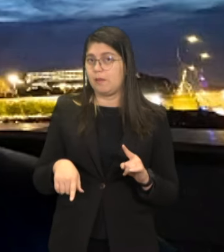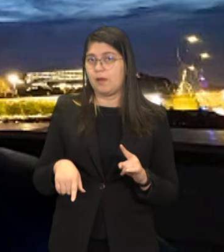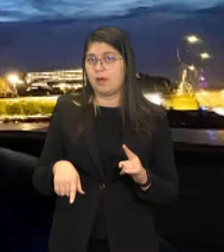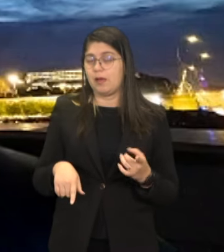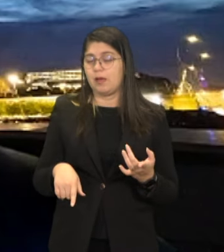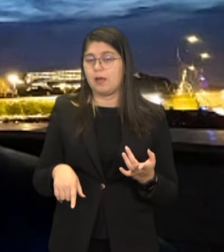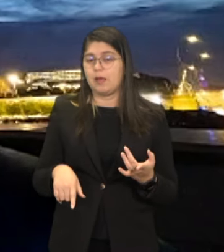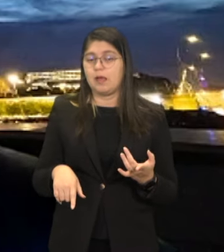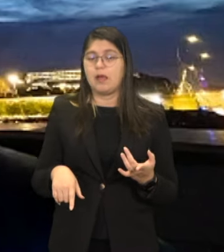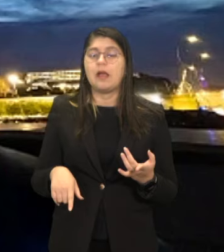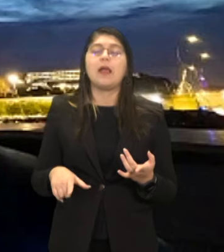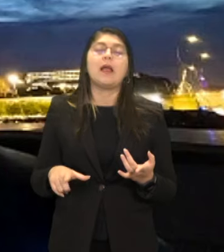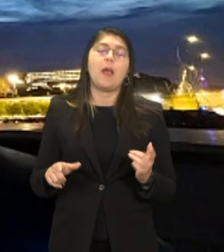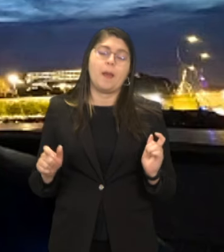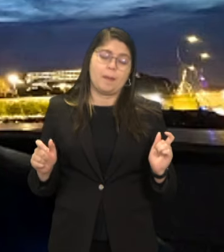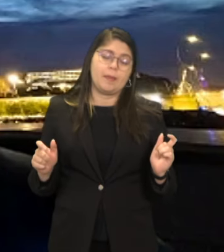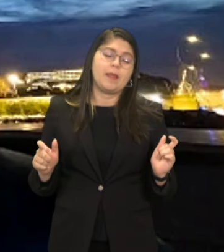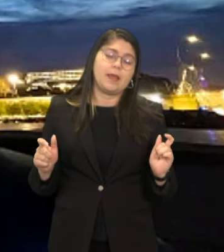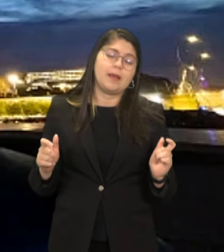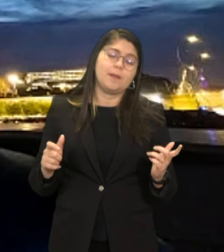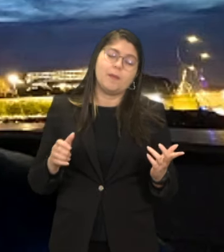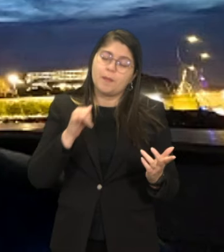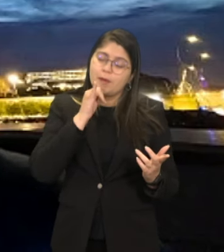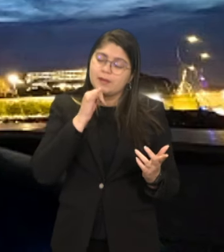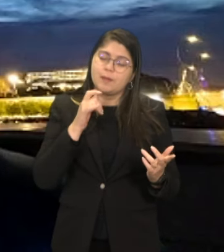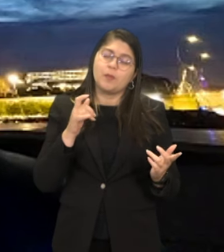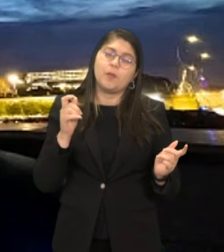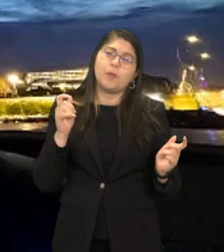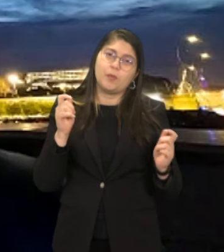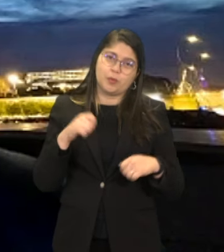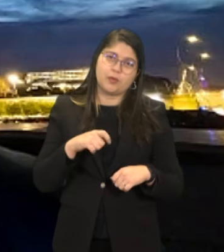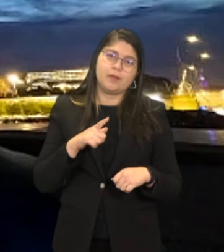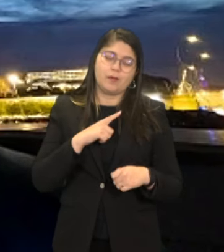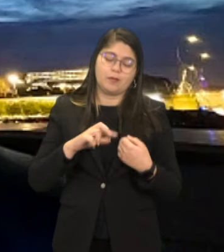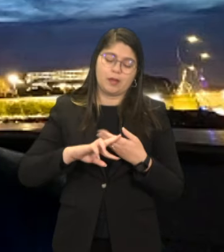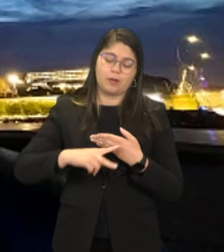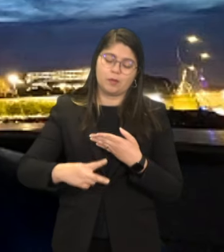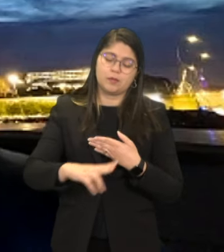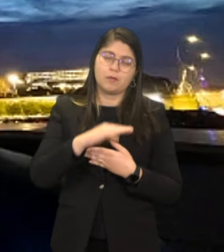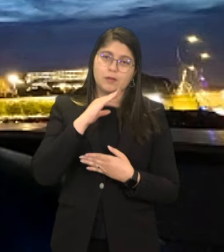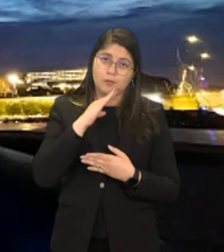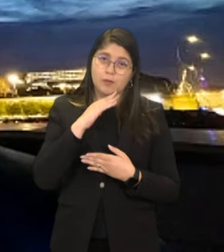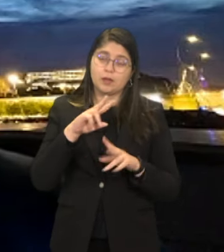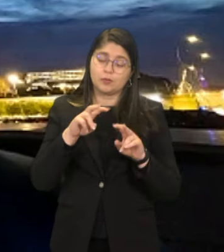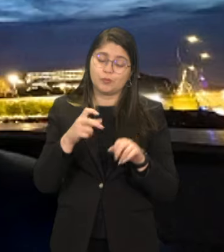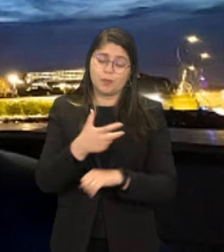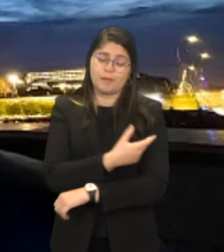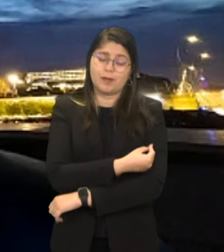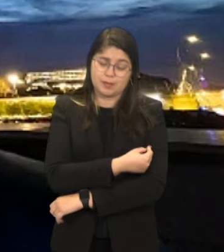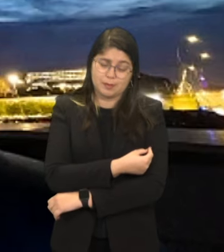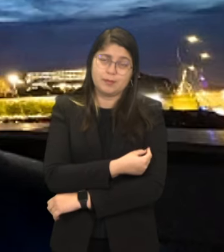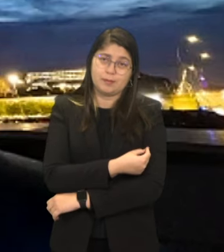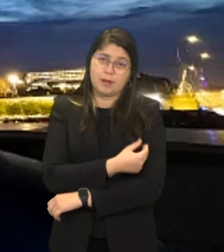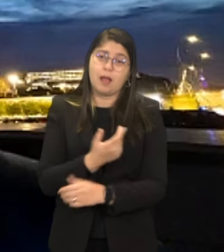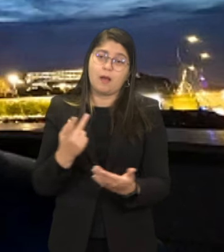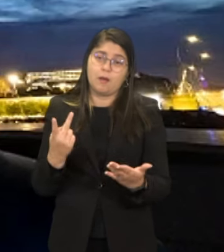situações onde há efeitos colaterais em relação à vacina e, eventualmente, por orientação